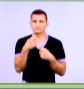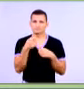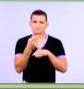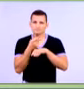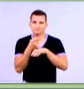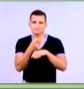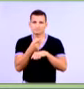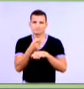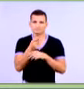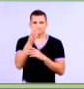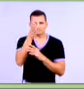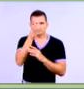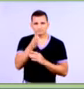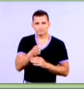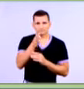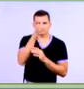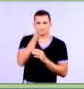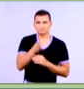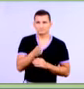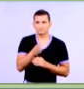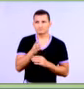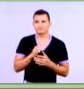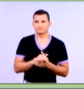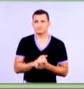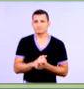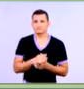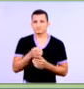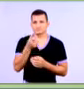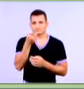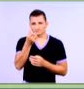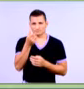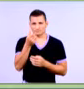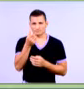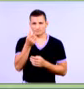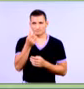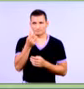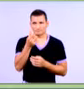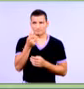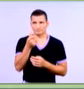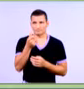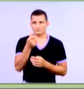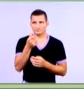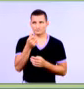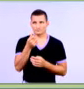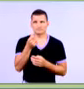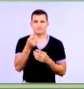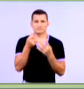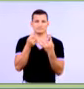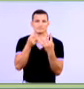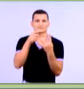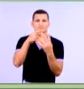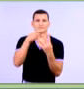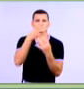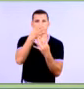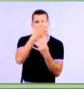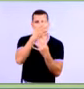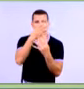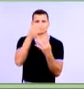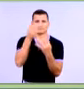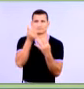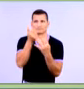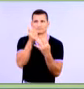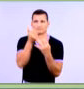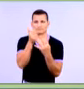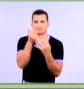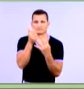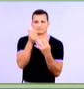procurar nesse trecho que está ordenado e falar, olha, o 6 é para colocar entre o 4 e o 11. Então, para mim colocar